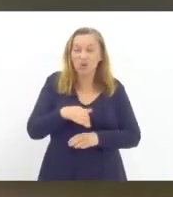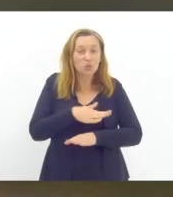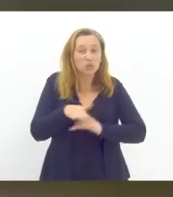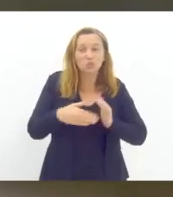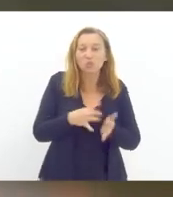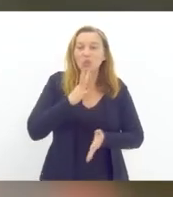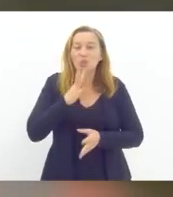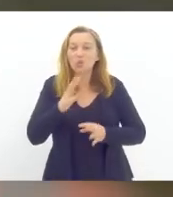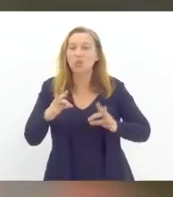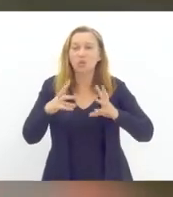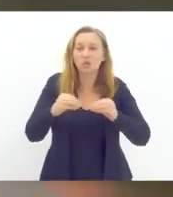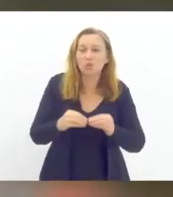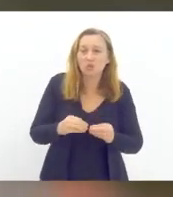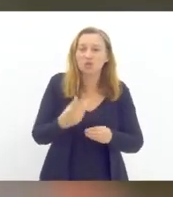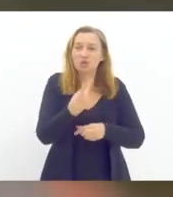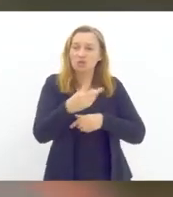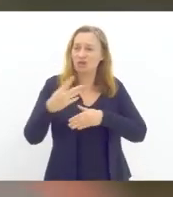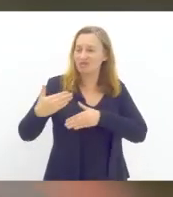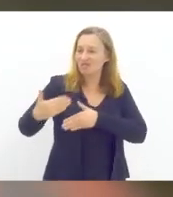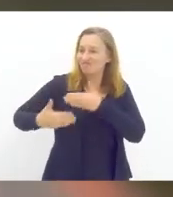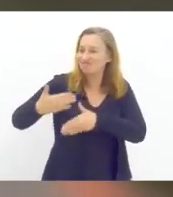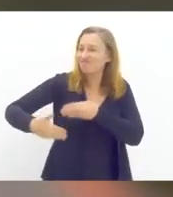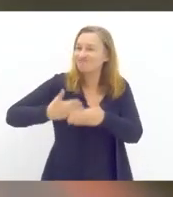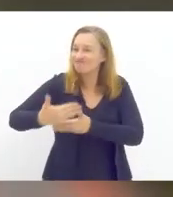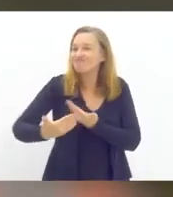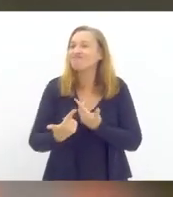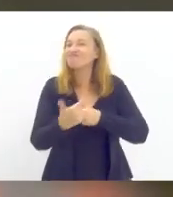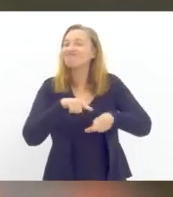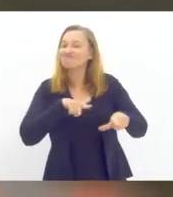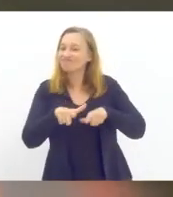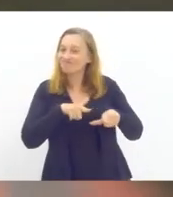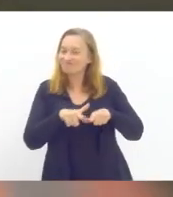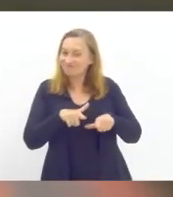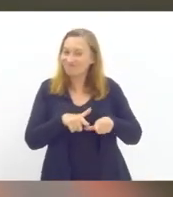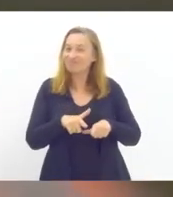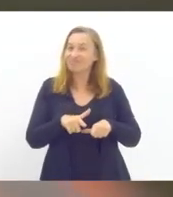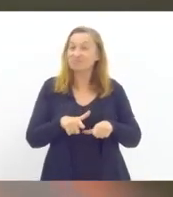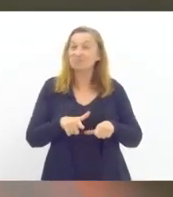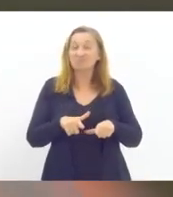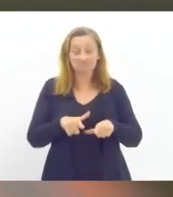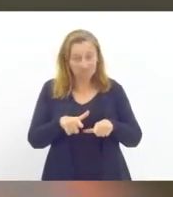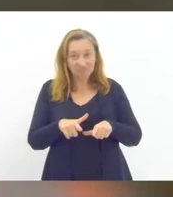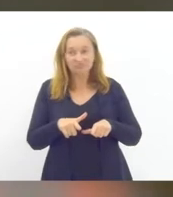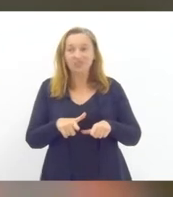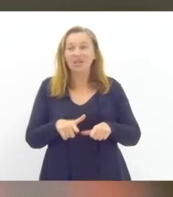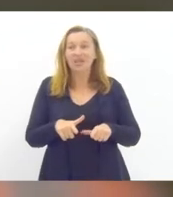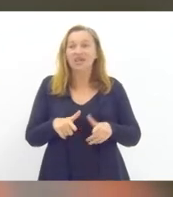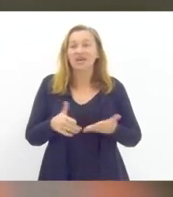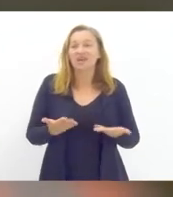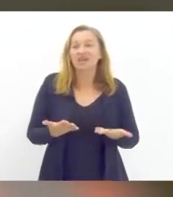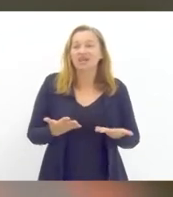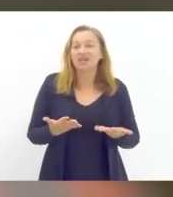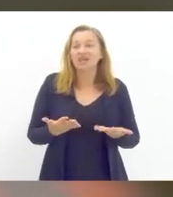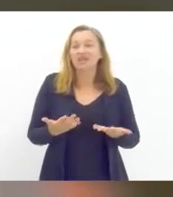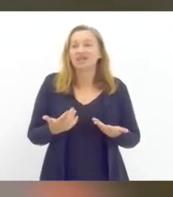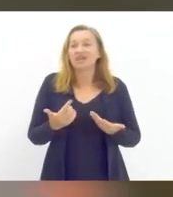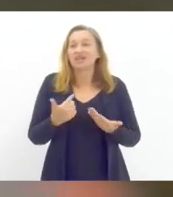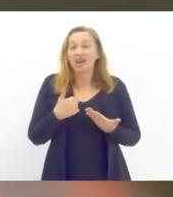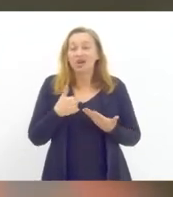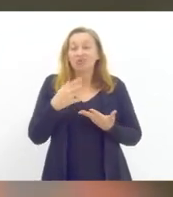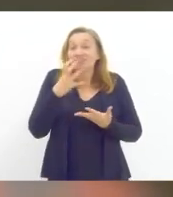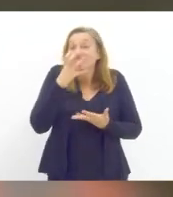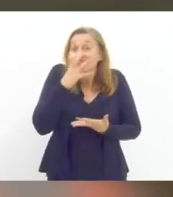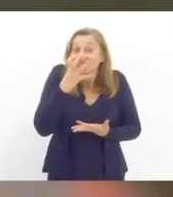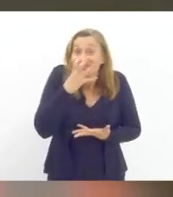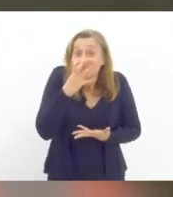por tudo que você já fez tudo que você faz e pela pessoa que você é e tô aqui só para dizer o quanto eu te